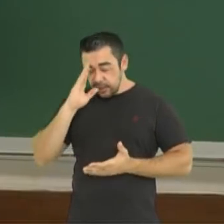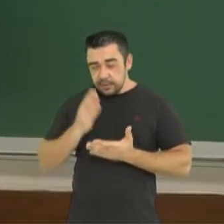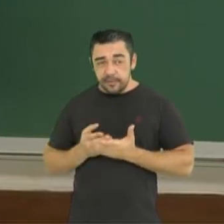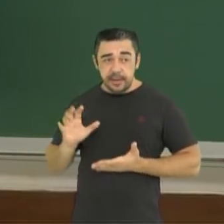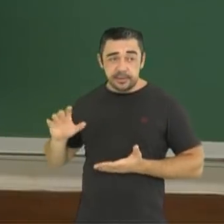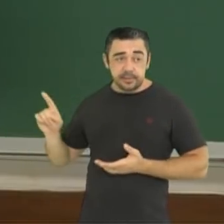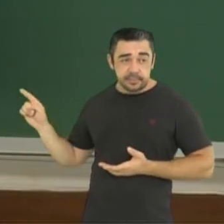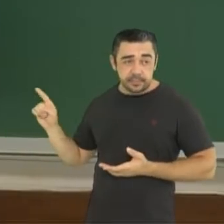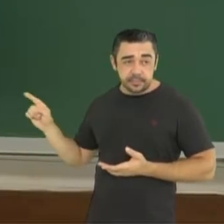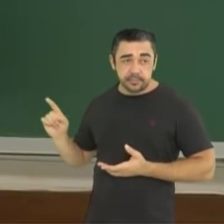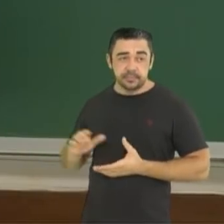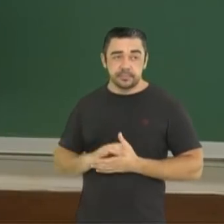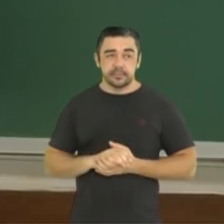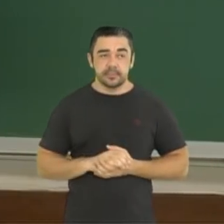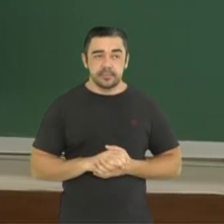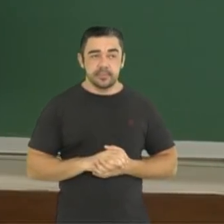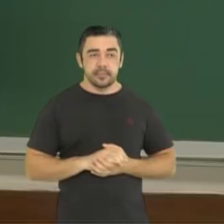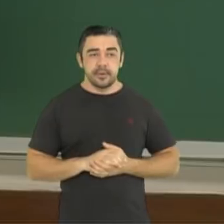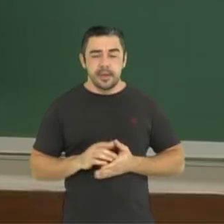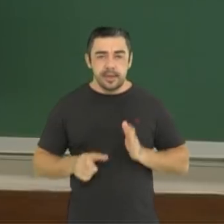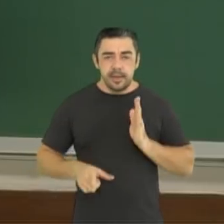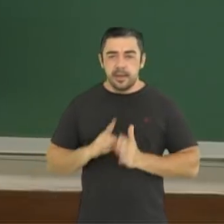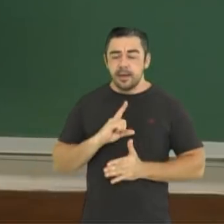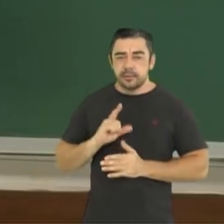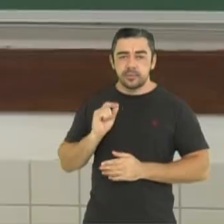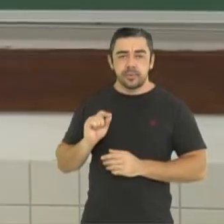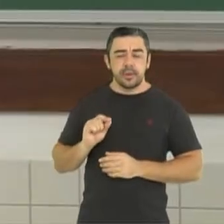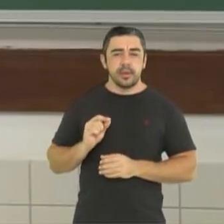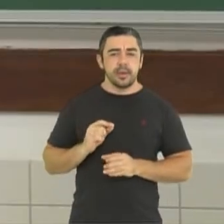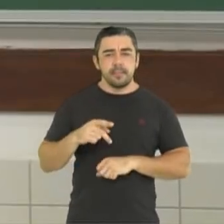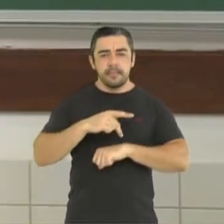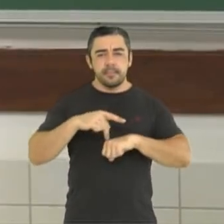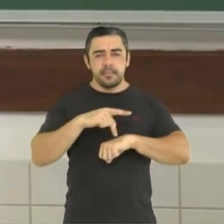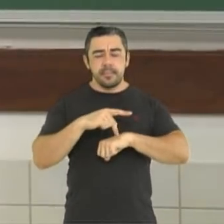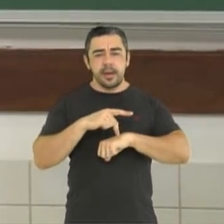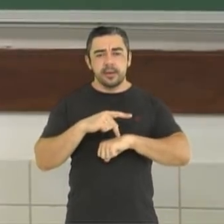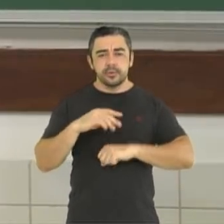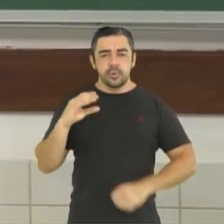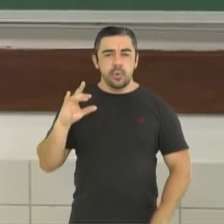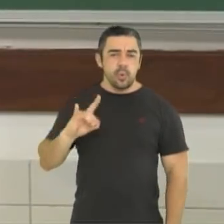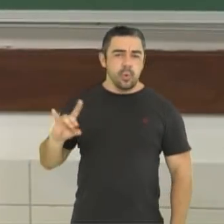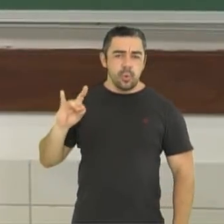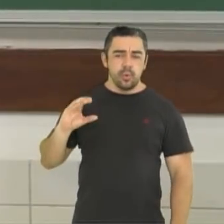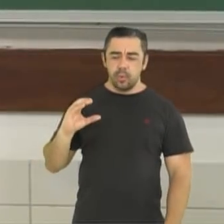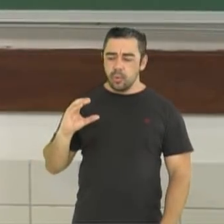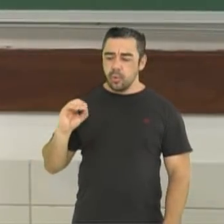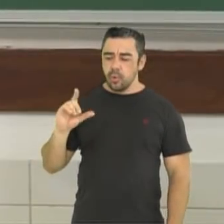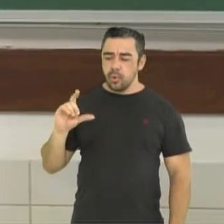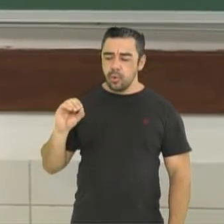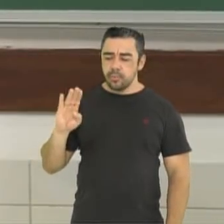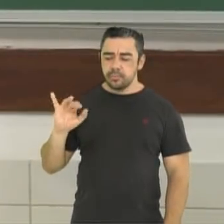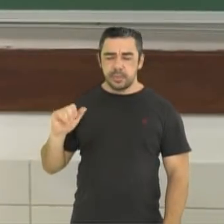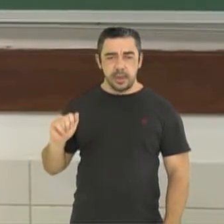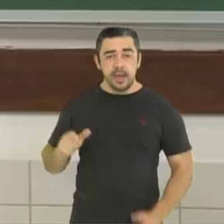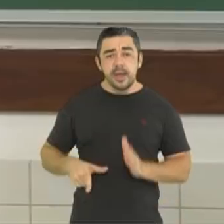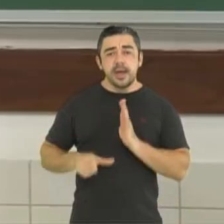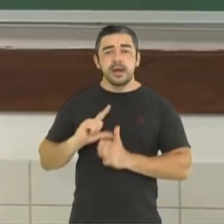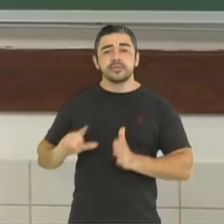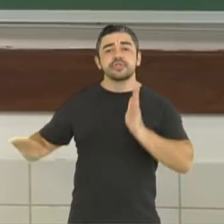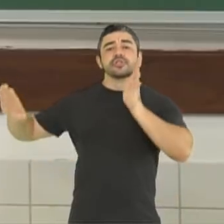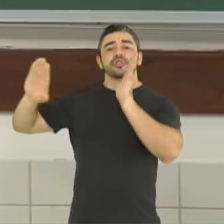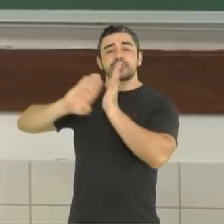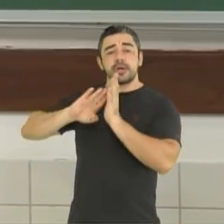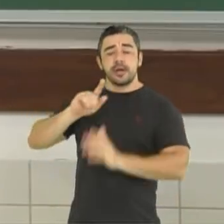esse Codex da Borgia, ele é pré-colombiano. Professora, o que é pré-colombiano? Antes dos espanhóis chegarem